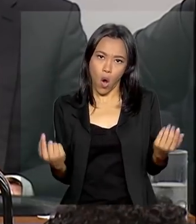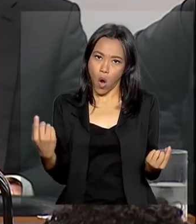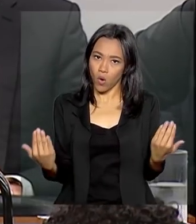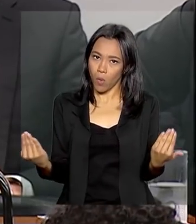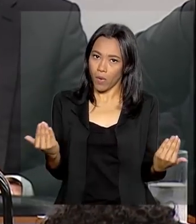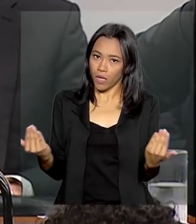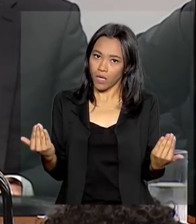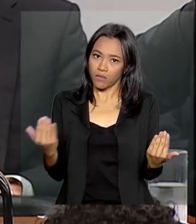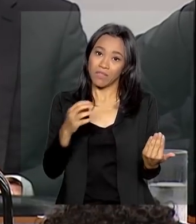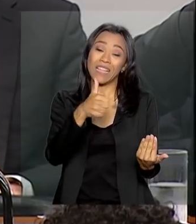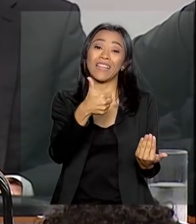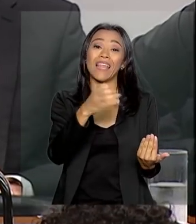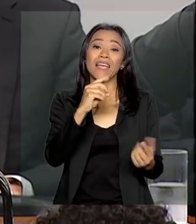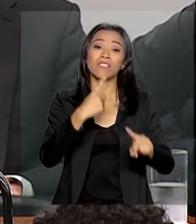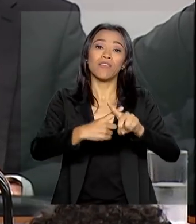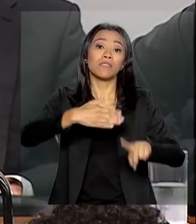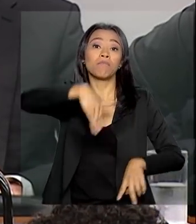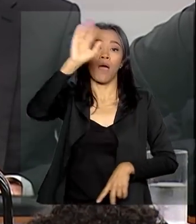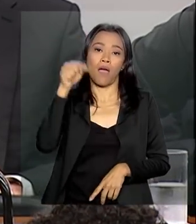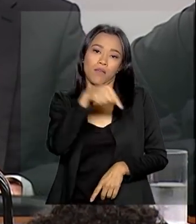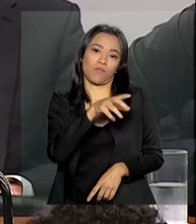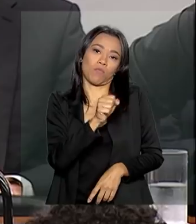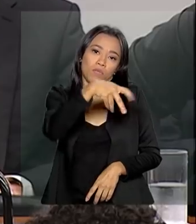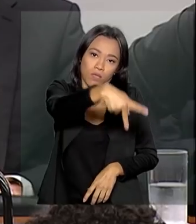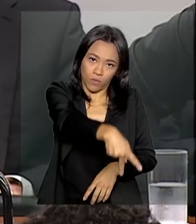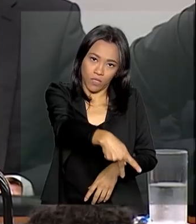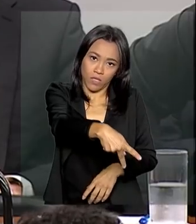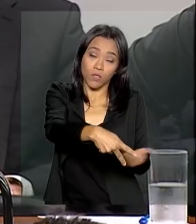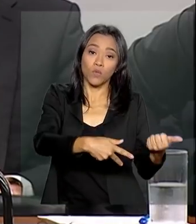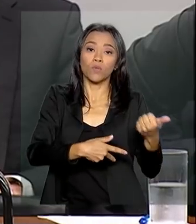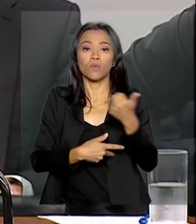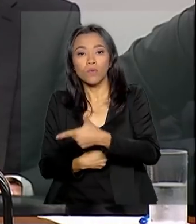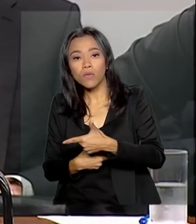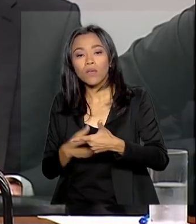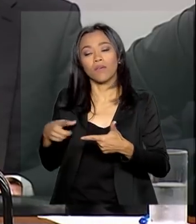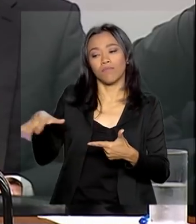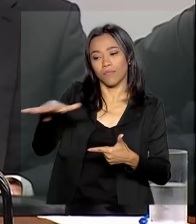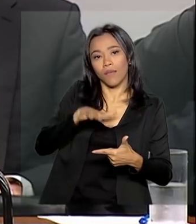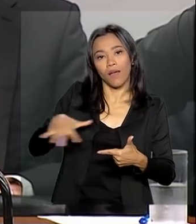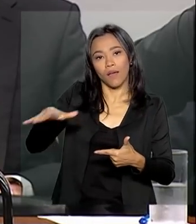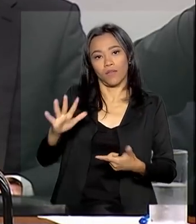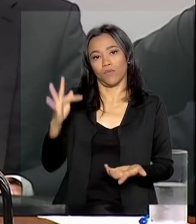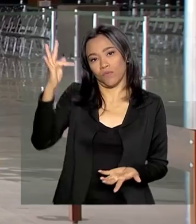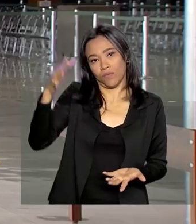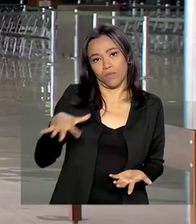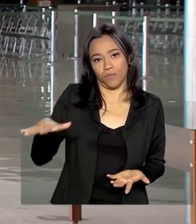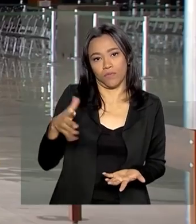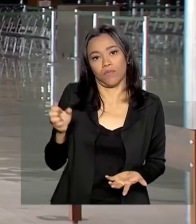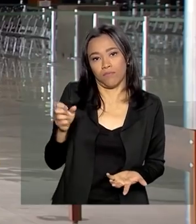gastamos 10 vezes mais com a Previdência do que com o futuro.